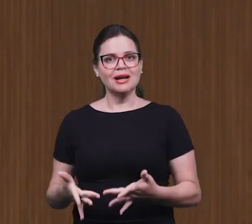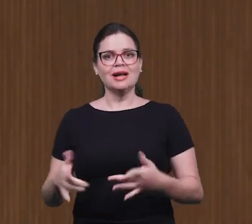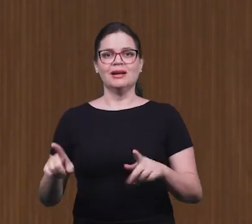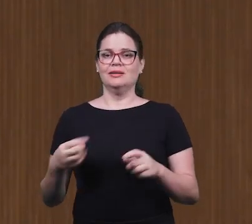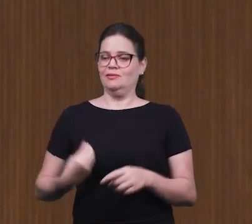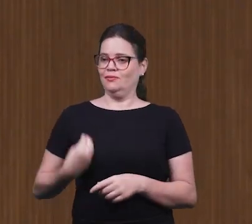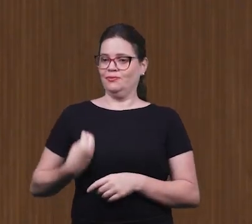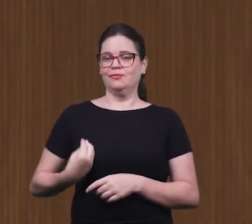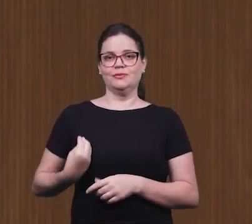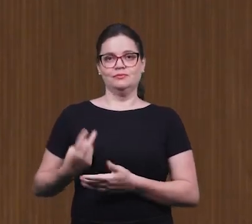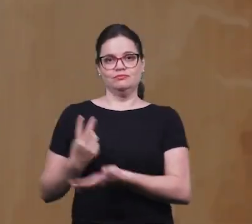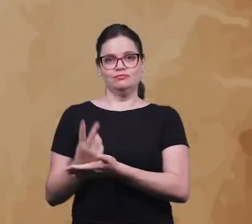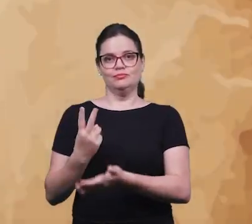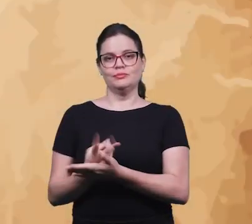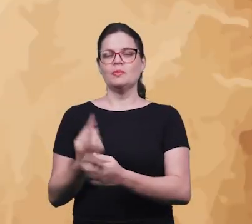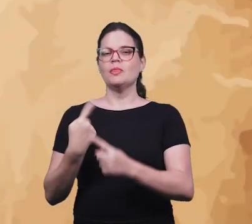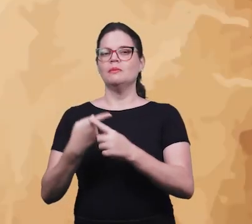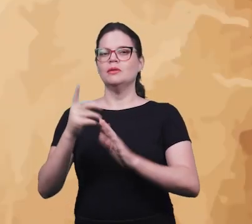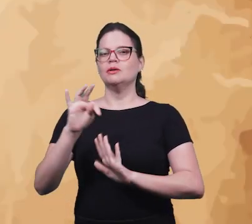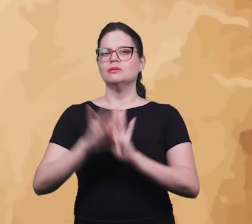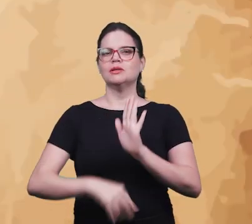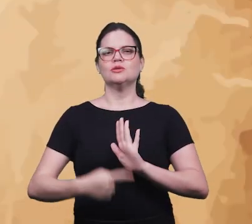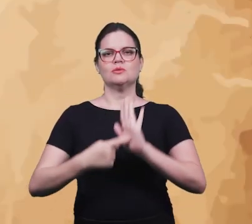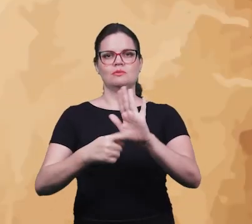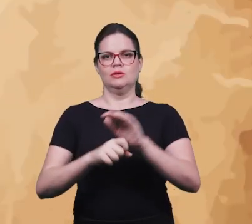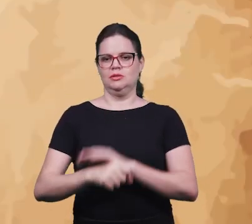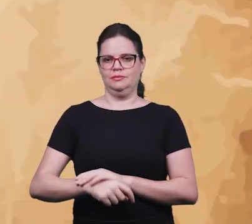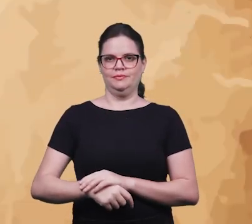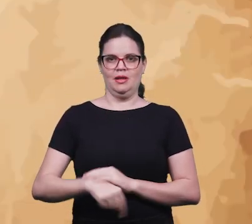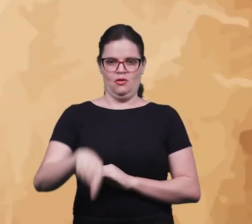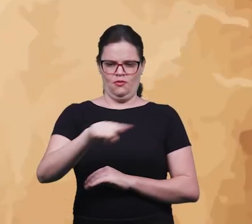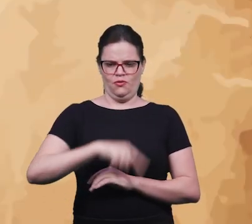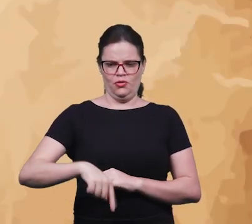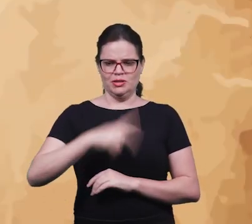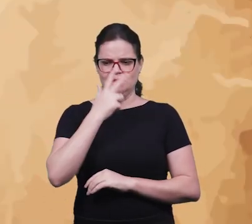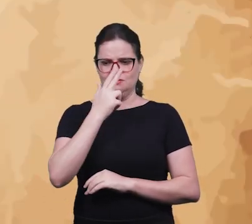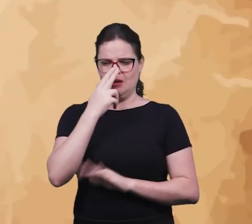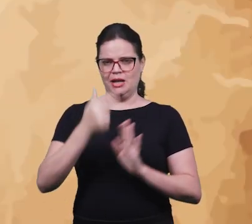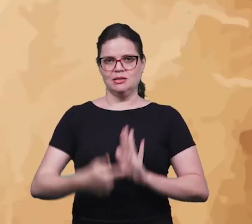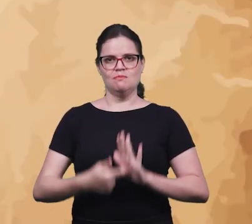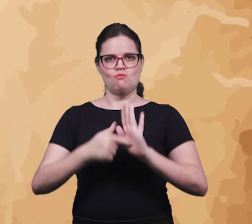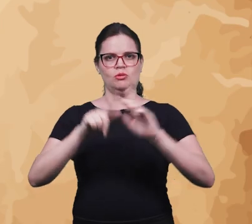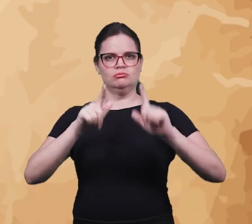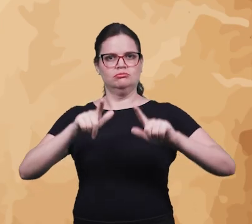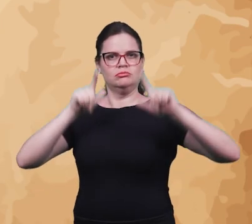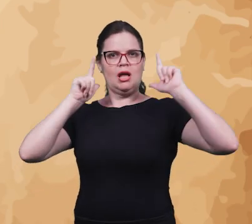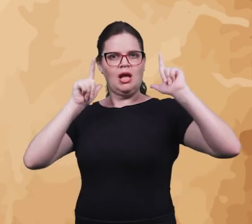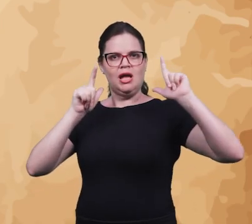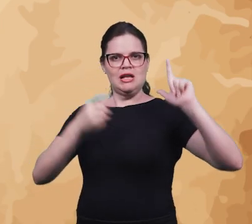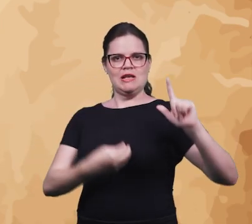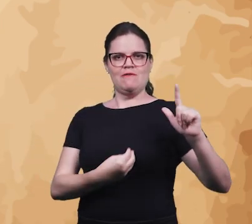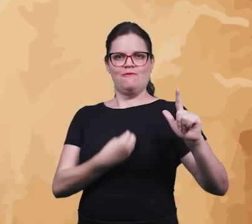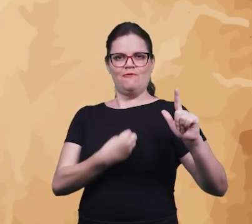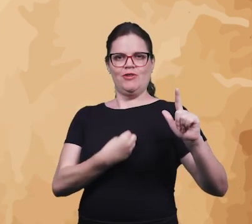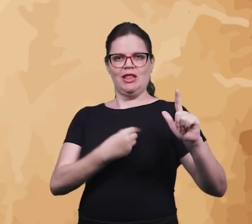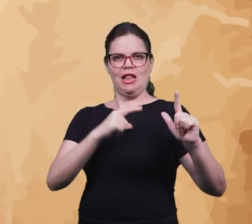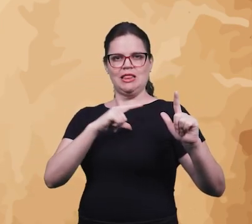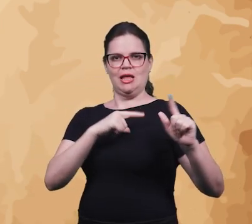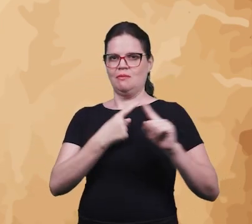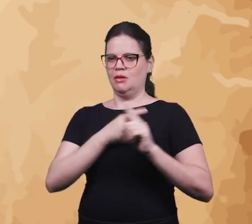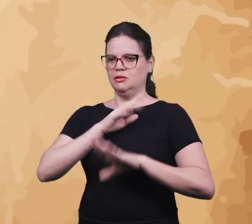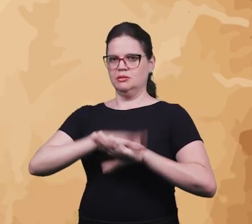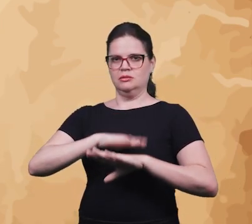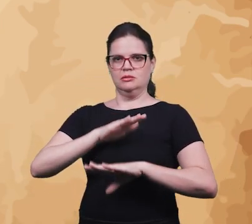diz a respeito deles. Tens o nome de que vive de estar morto. Não, a nossa preocupação não é só ter o nome de